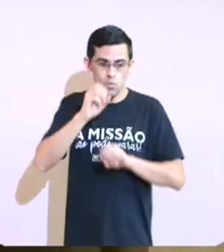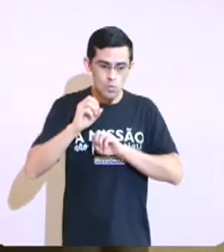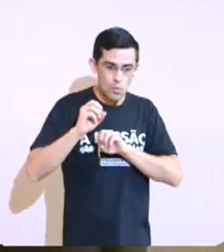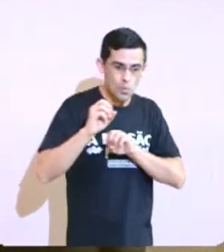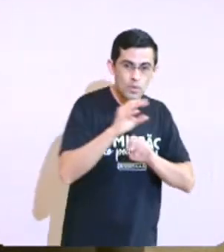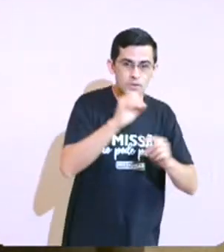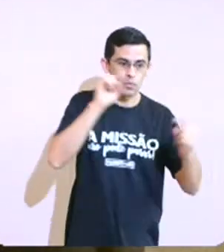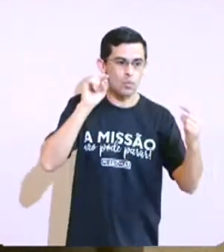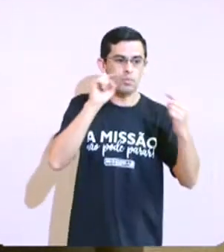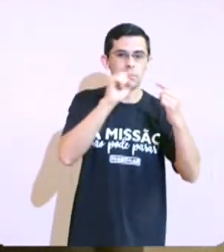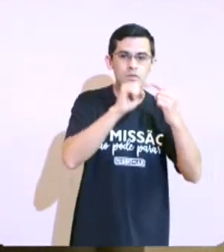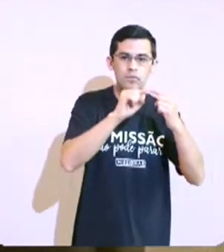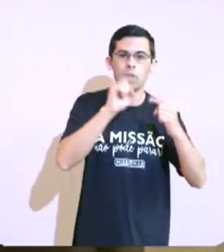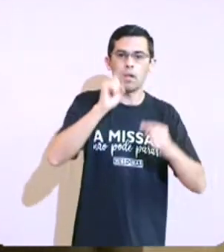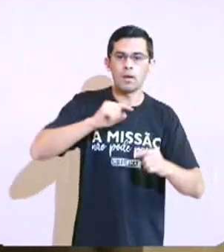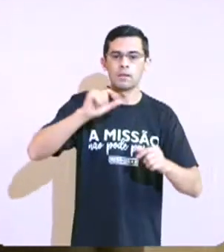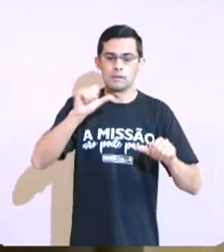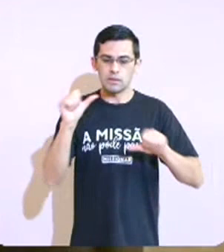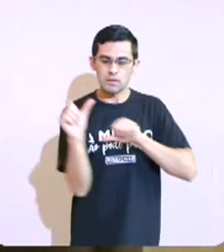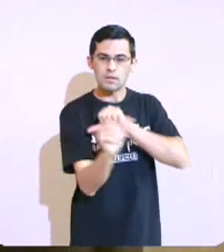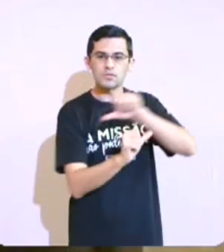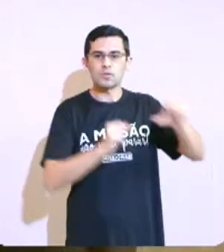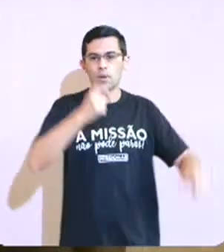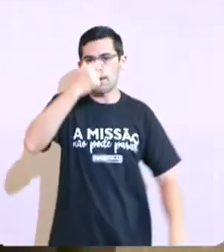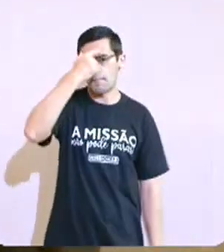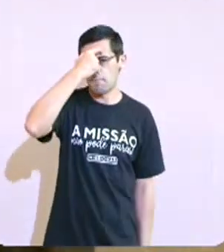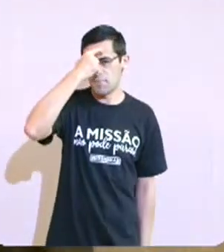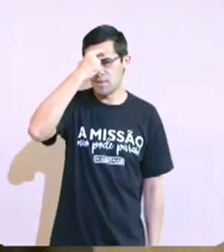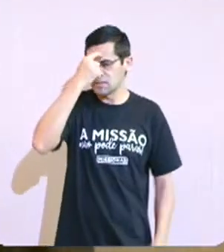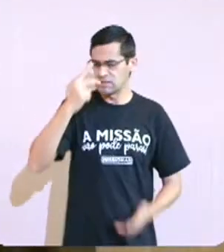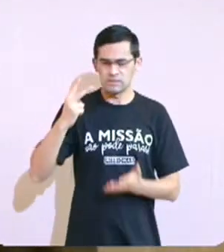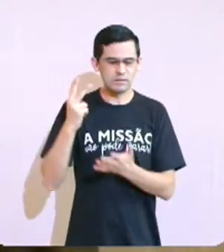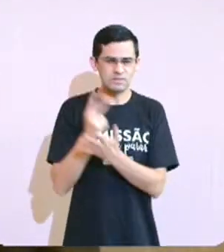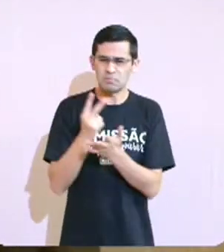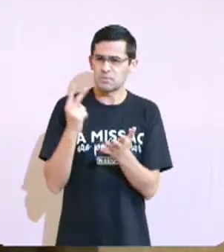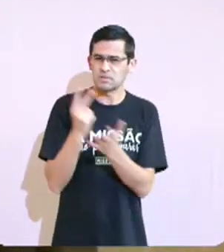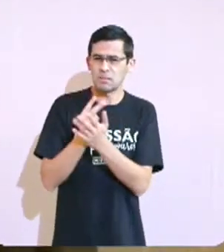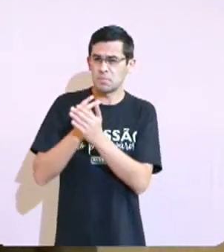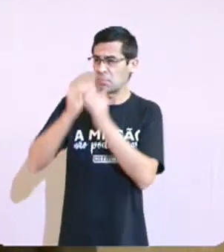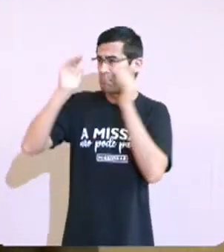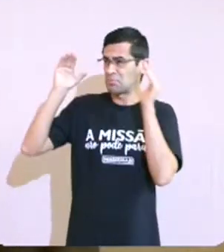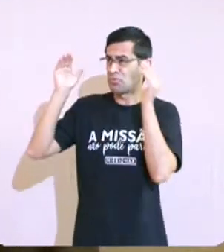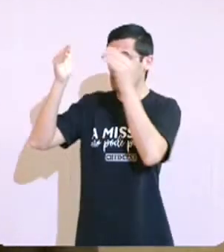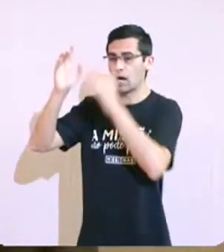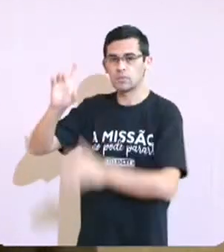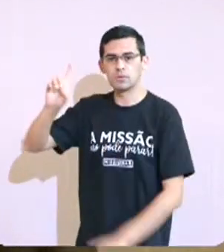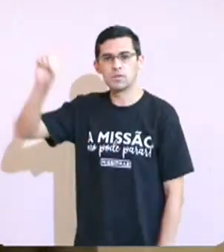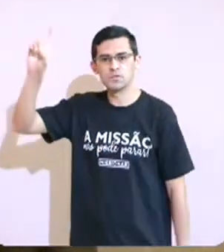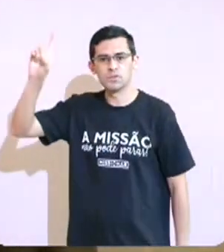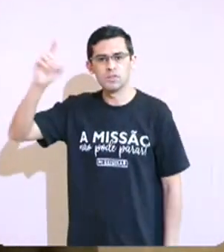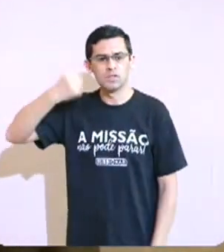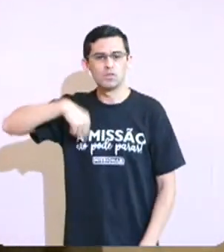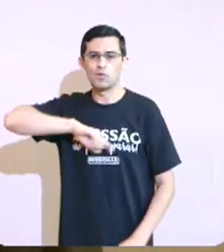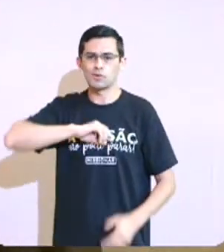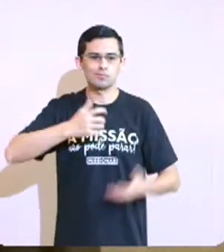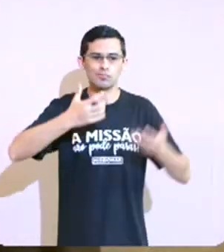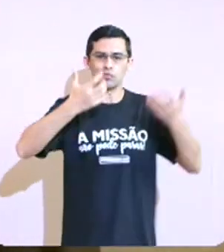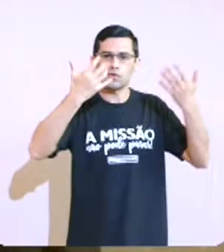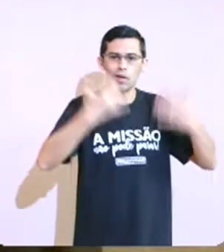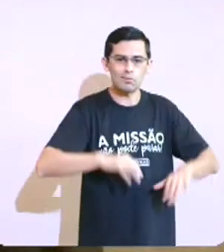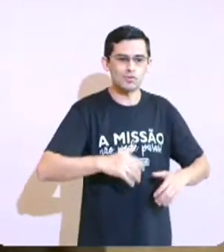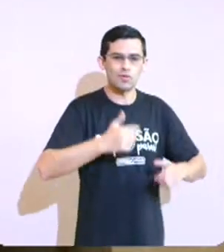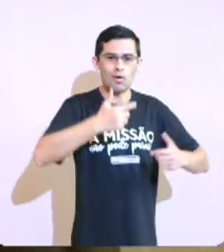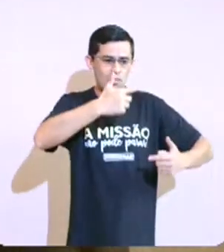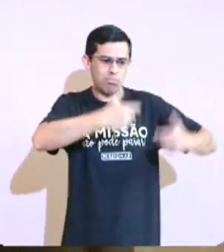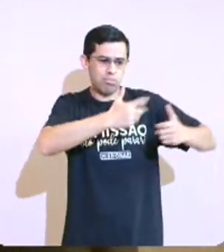propósito é para transformar a mente, levando-a cativa à presença de Cristo. Nós não estamos interessados em ganhar uma batalha, nós